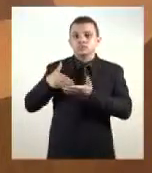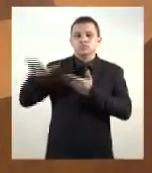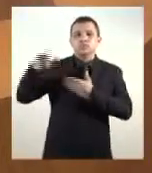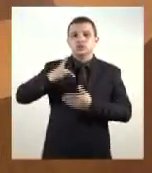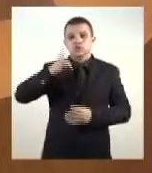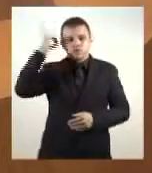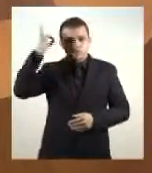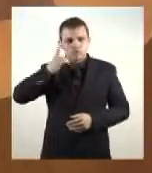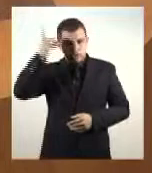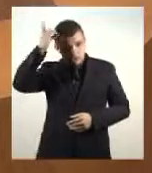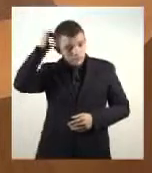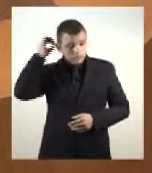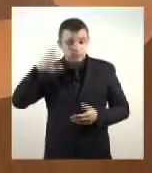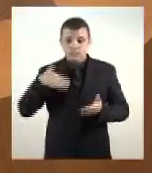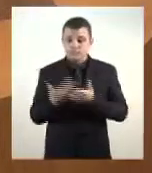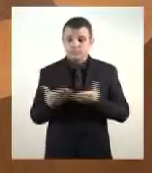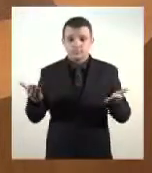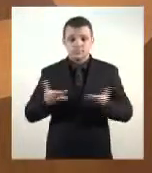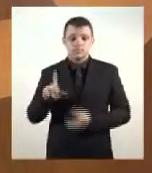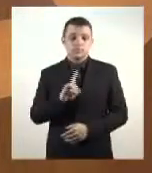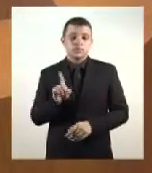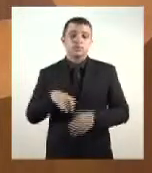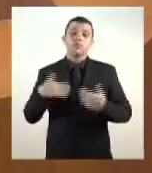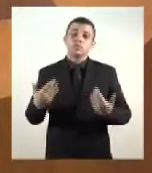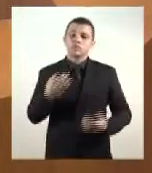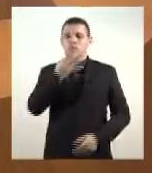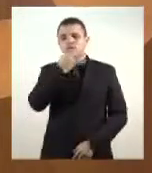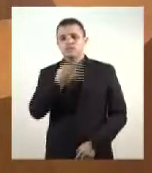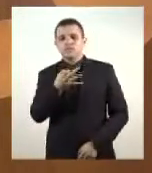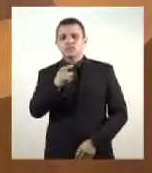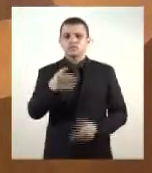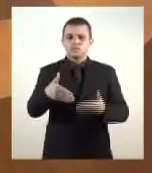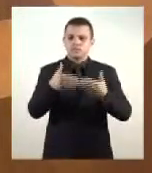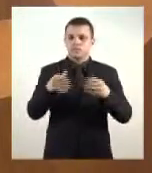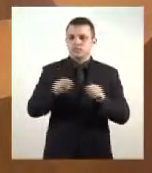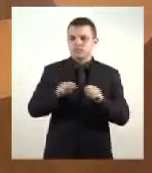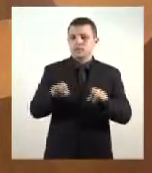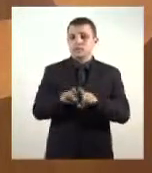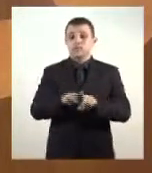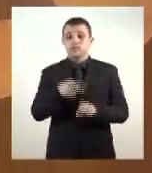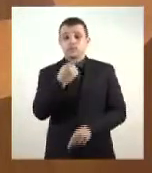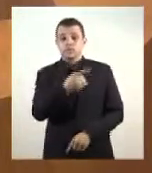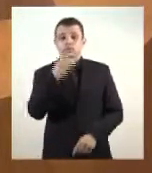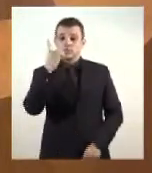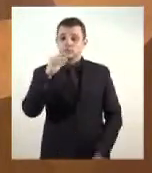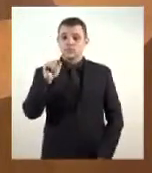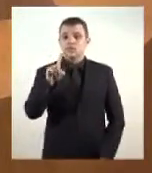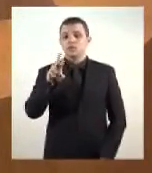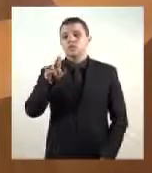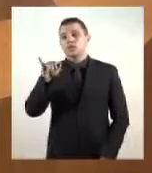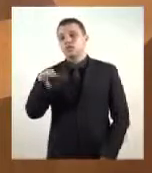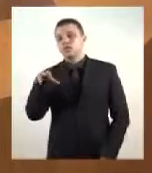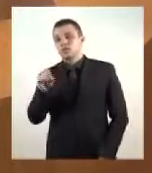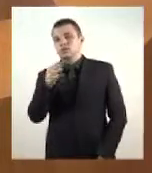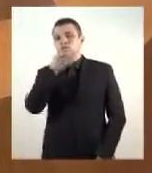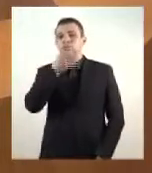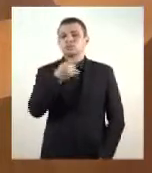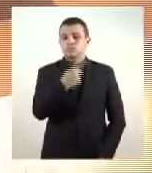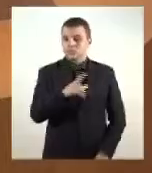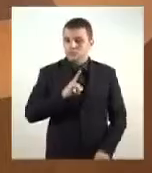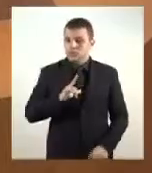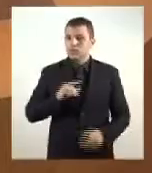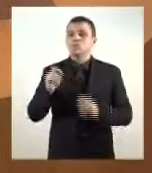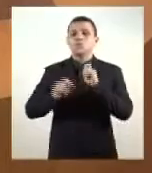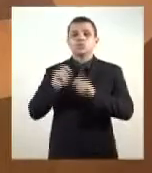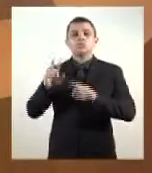verdade, o pedido que foi feito e o apelo do deputado Adriano... Vossa Excelência me concede uma parte? Assim que puder conceder, deputado Adriano. Seja em relação ao